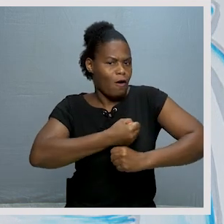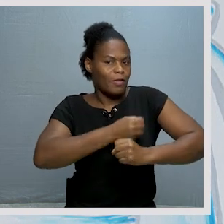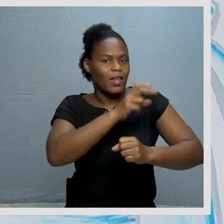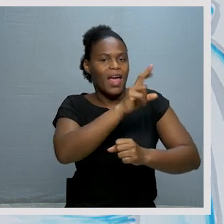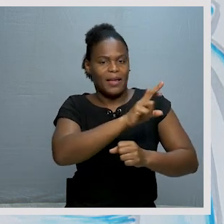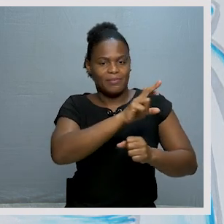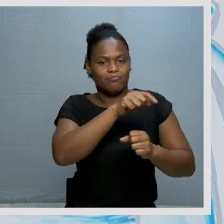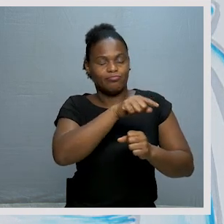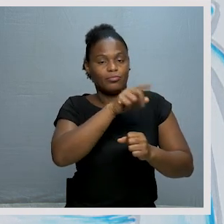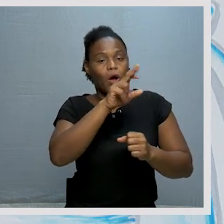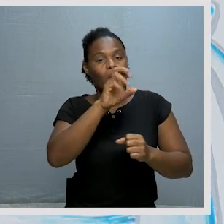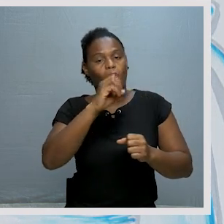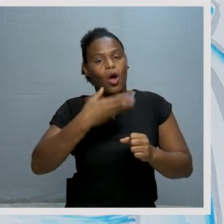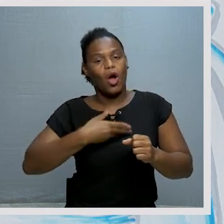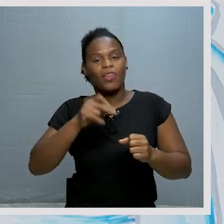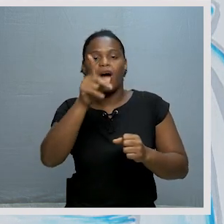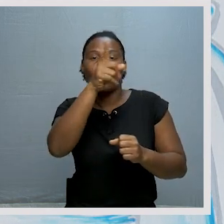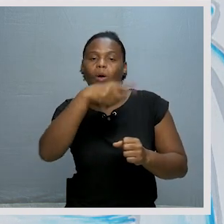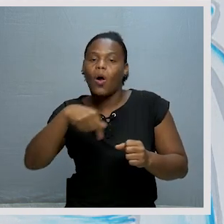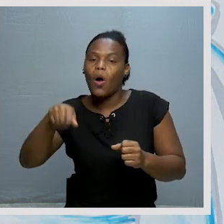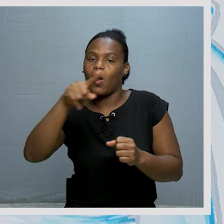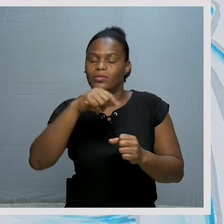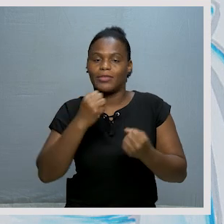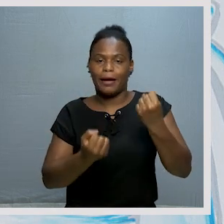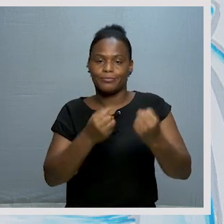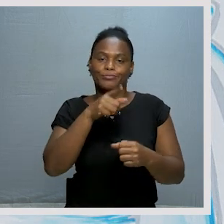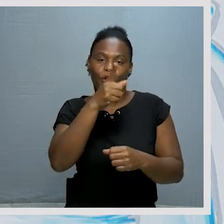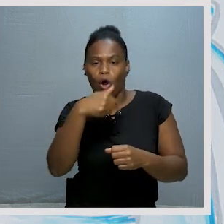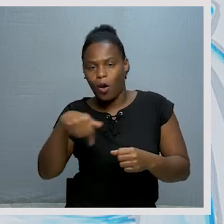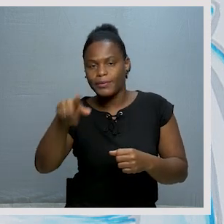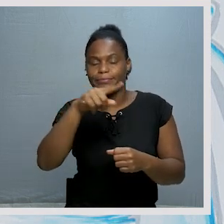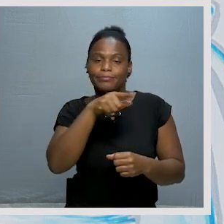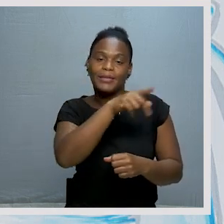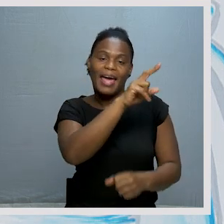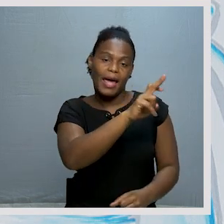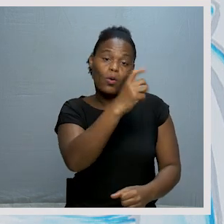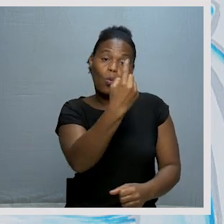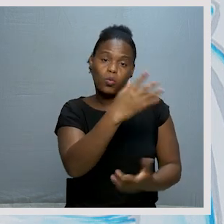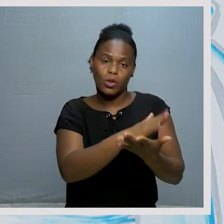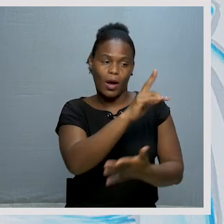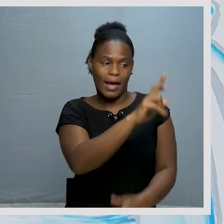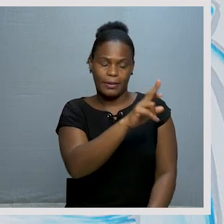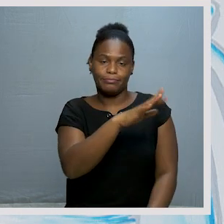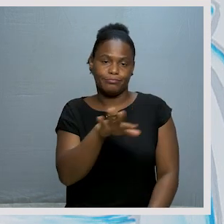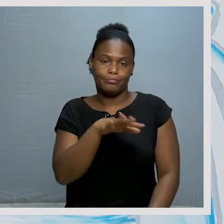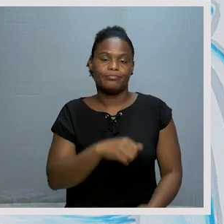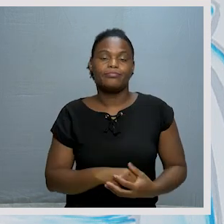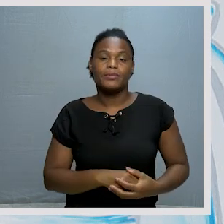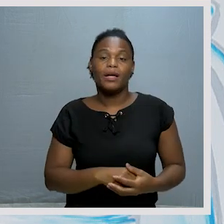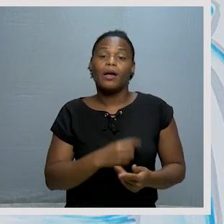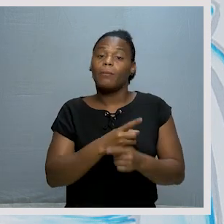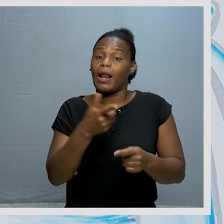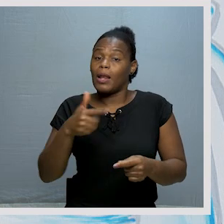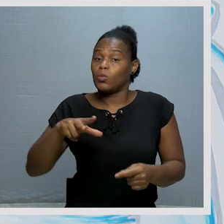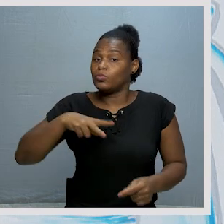forte. Roda. Entenderam? Muito bem. Então fica um R. E até porque, em